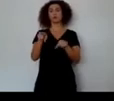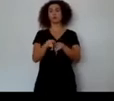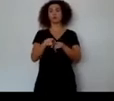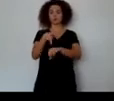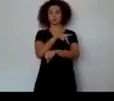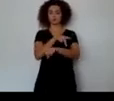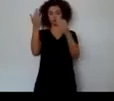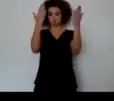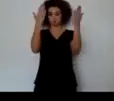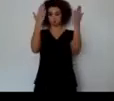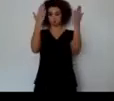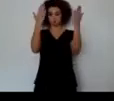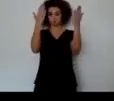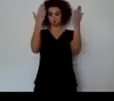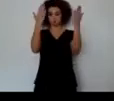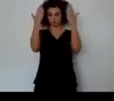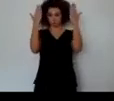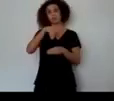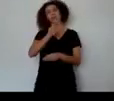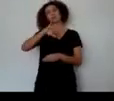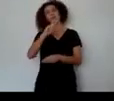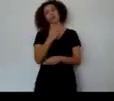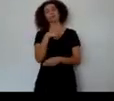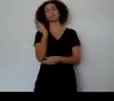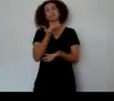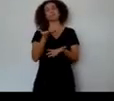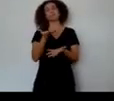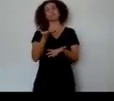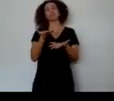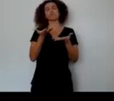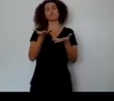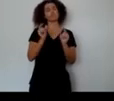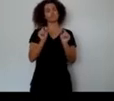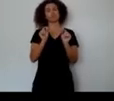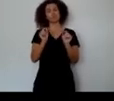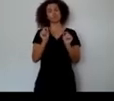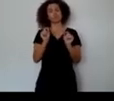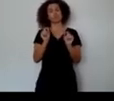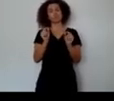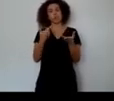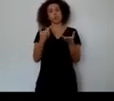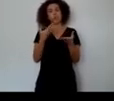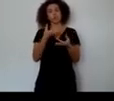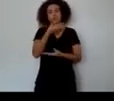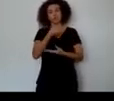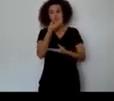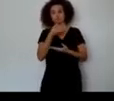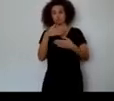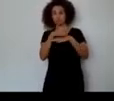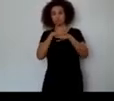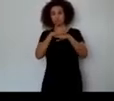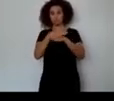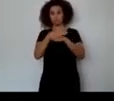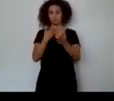E aí a gente propôs essa roda, que seria muito melhor se fosse presencialmente, mas diante